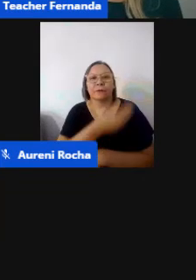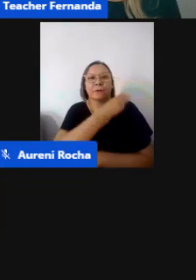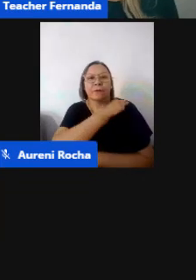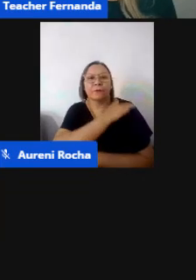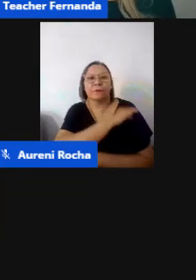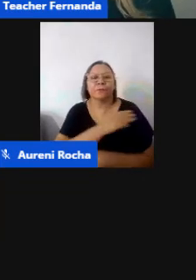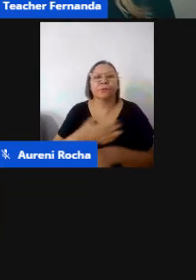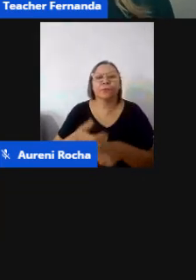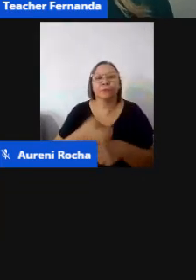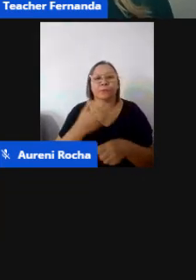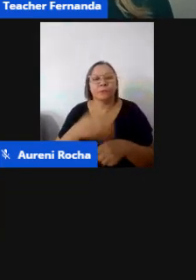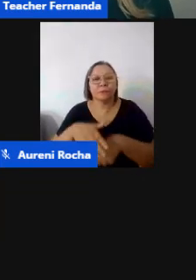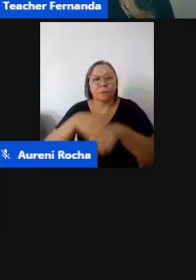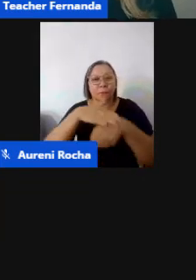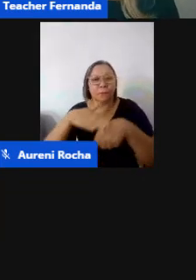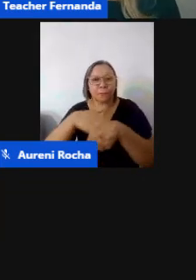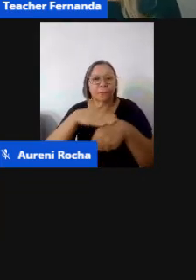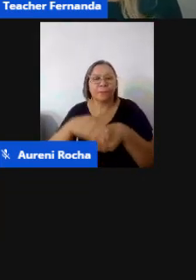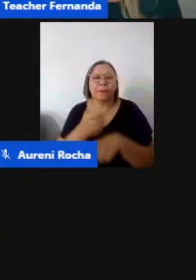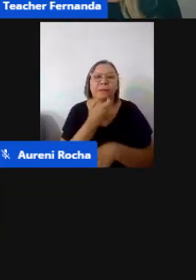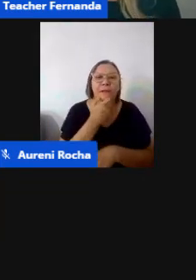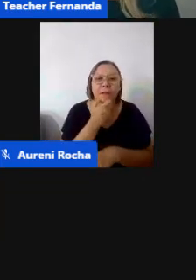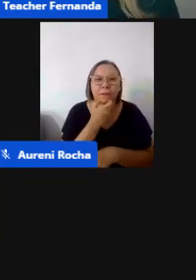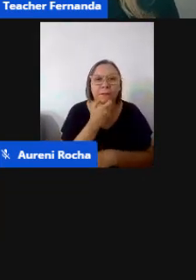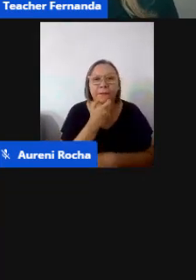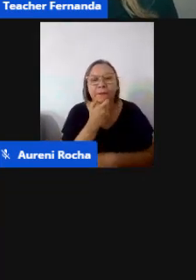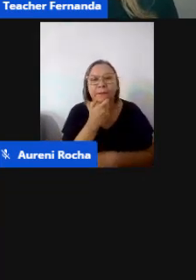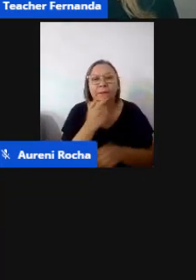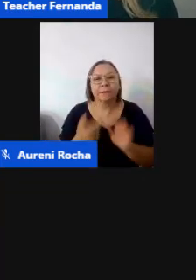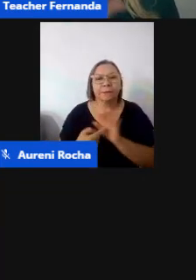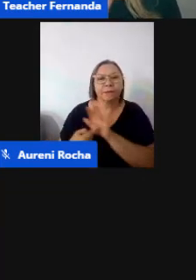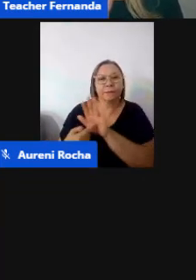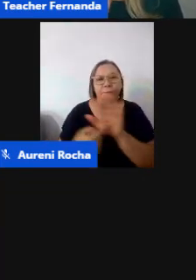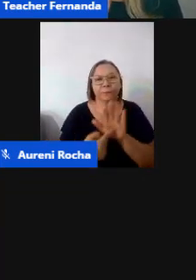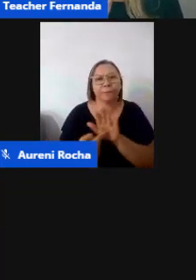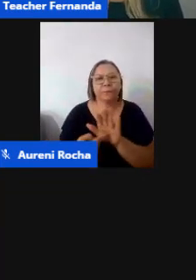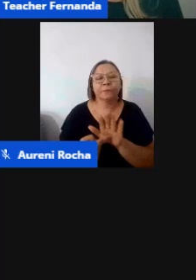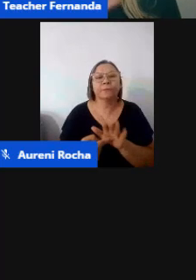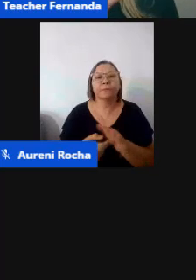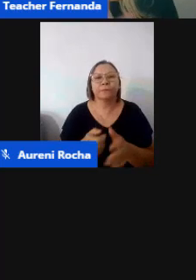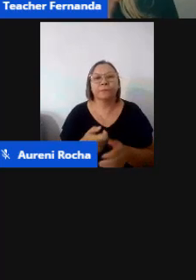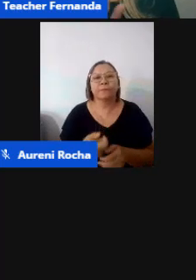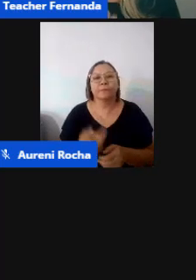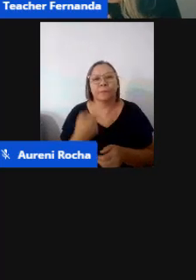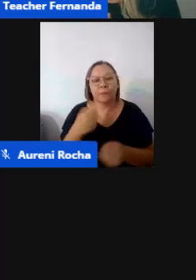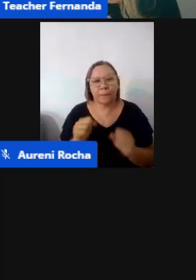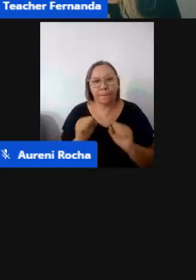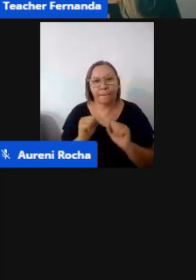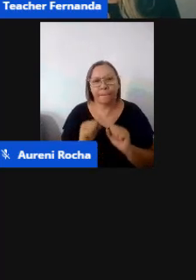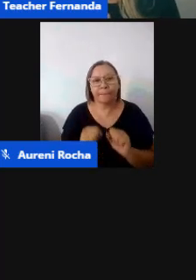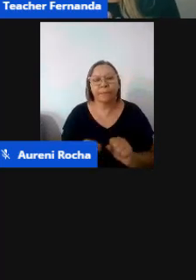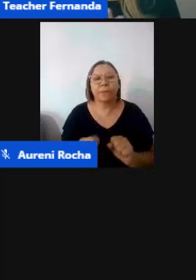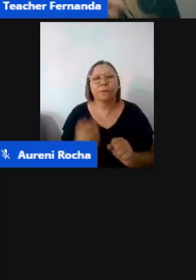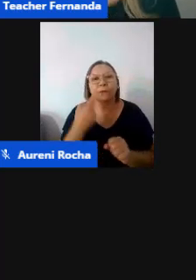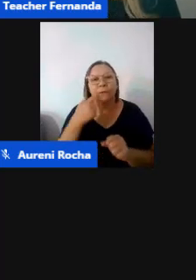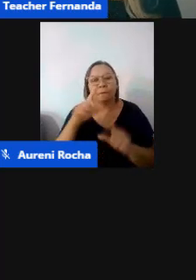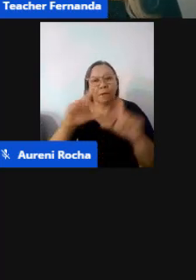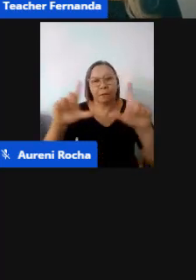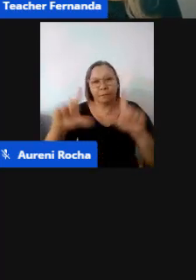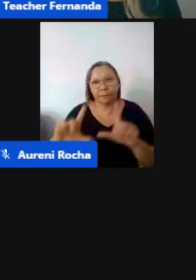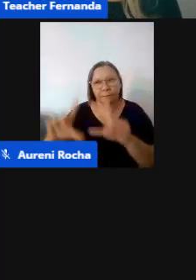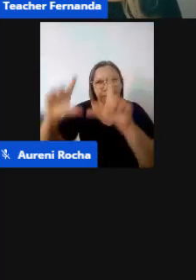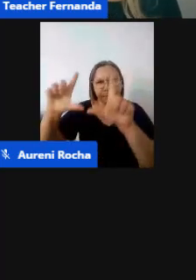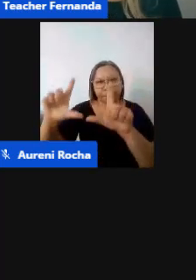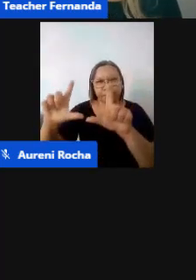em inglês. E aí eu queria mostrar um pouquinho desse meu trabalho. Então, vocês podem ver na imagem que eu coloquei aí, que as